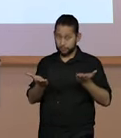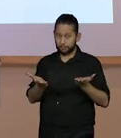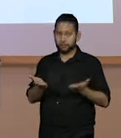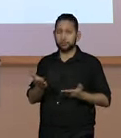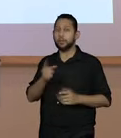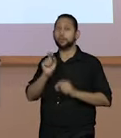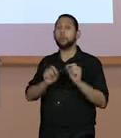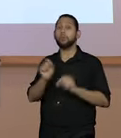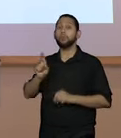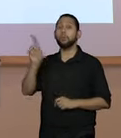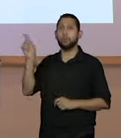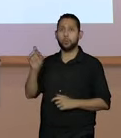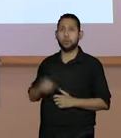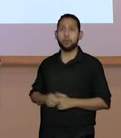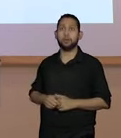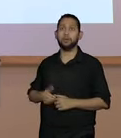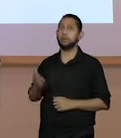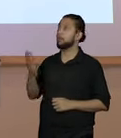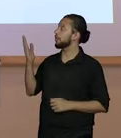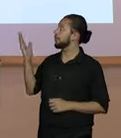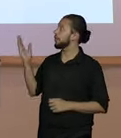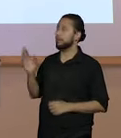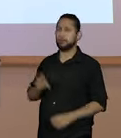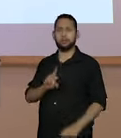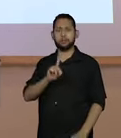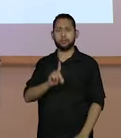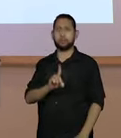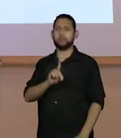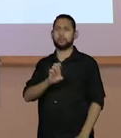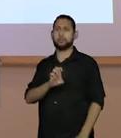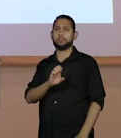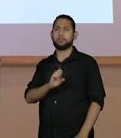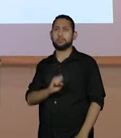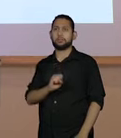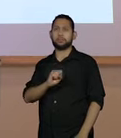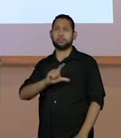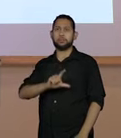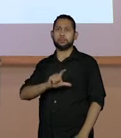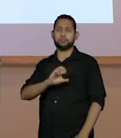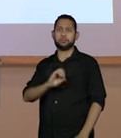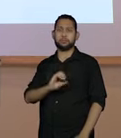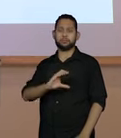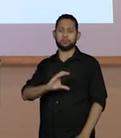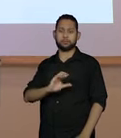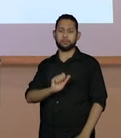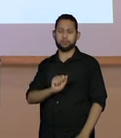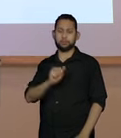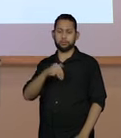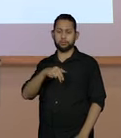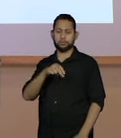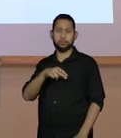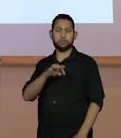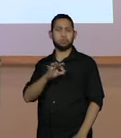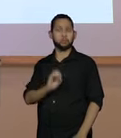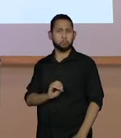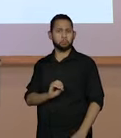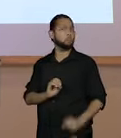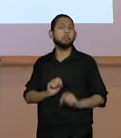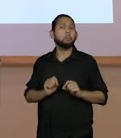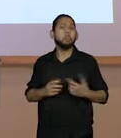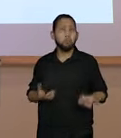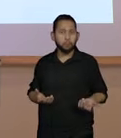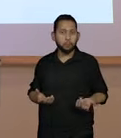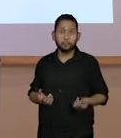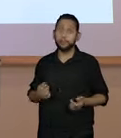uma reação que é chamada de reação de deslocamento. Por que essa reação é chamada de reação de deslocamento? Porque